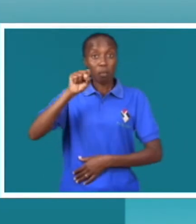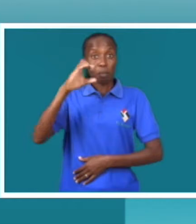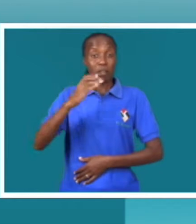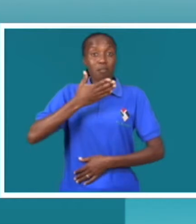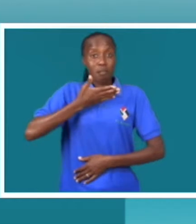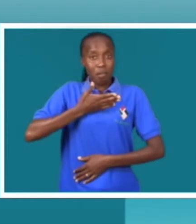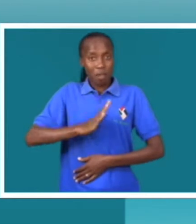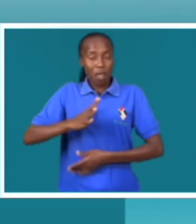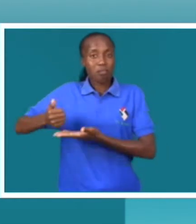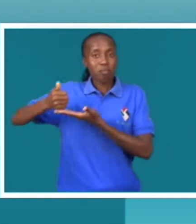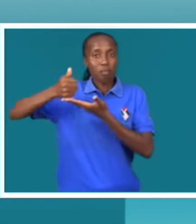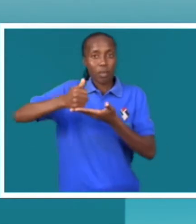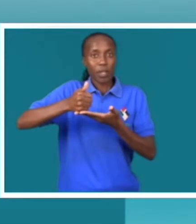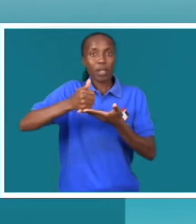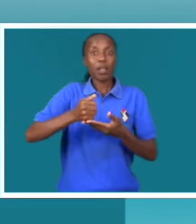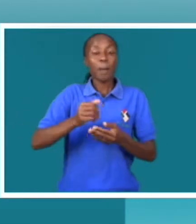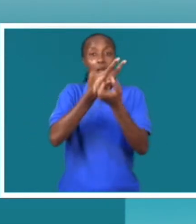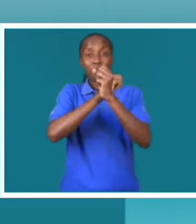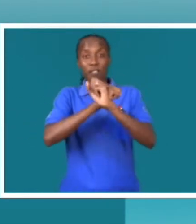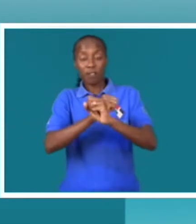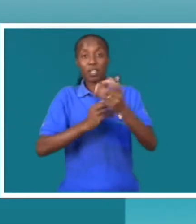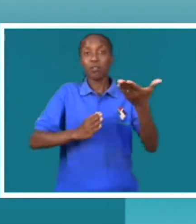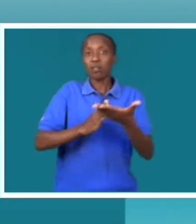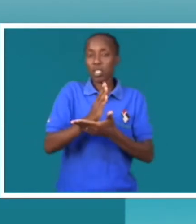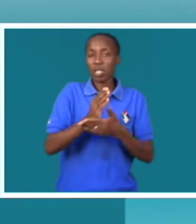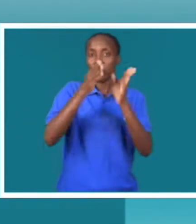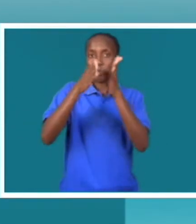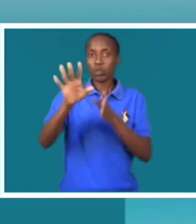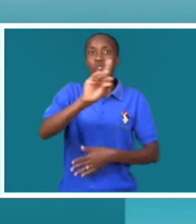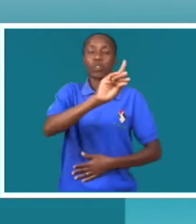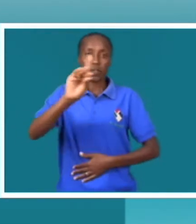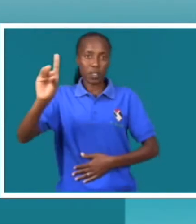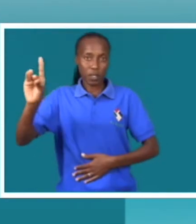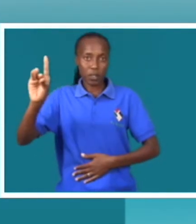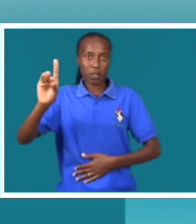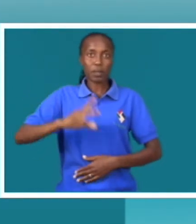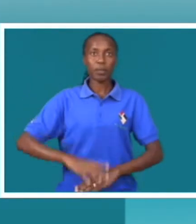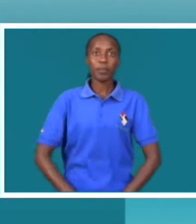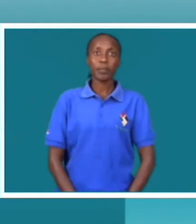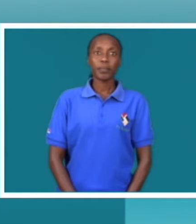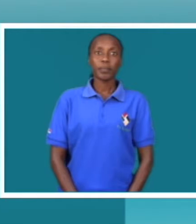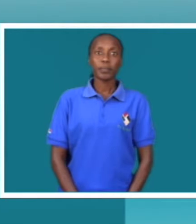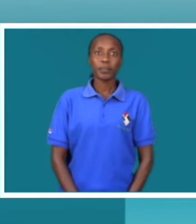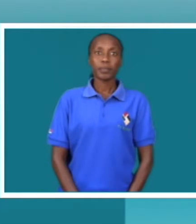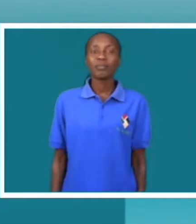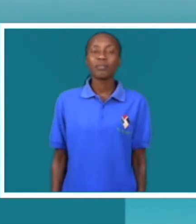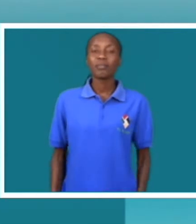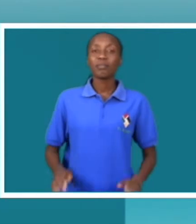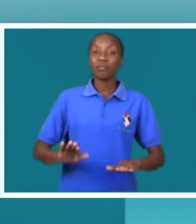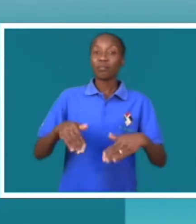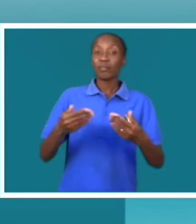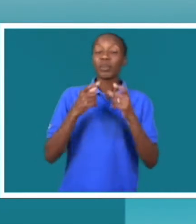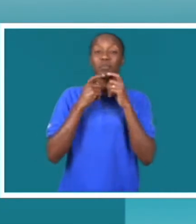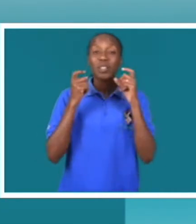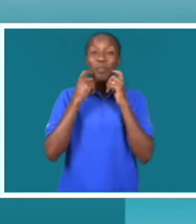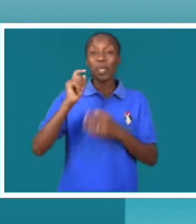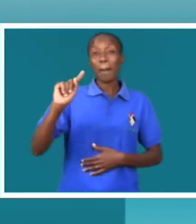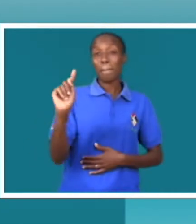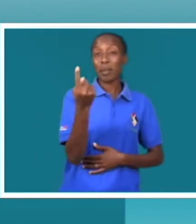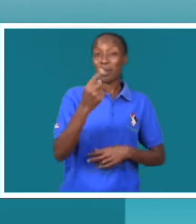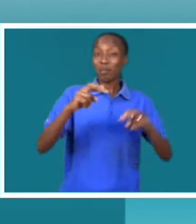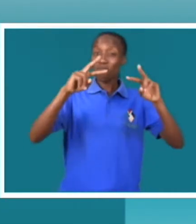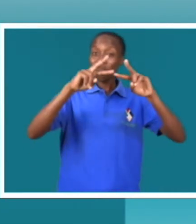Masque espera contribuir para a defesa dos direitos das pessoas com deficiência. Para Moçambique, é o primeiro